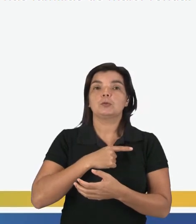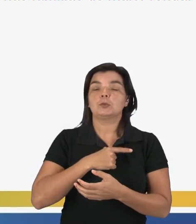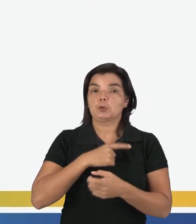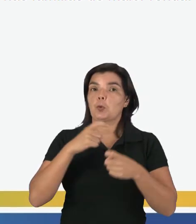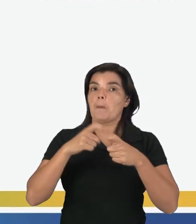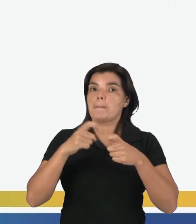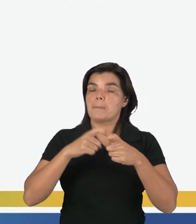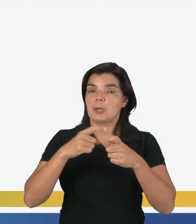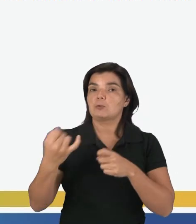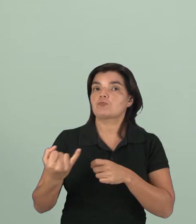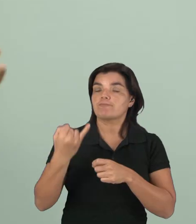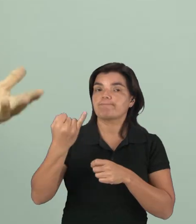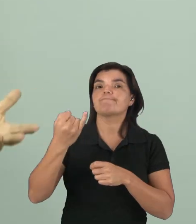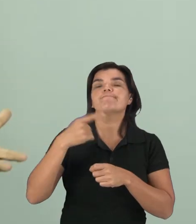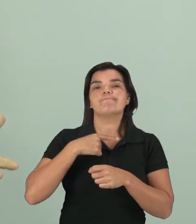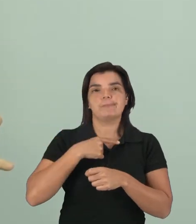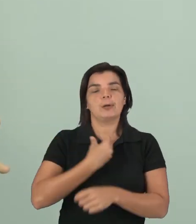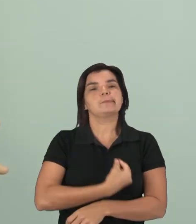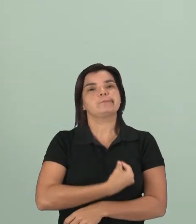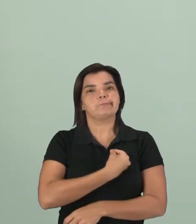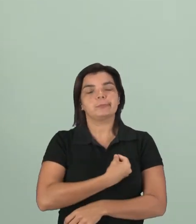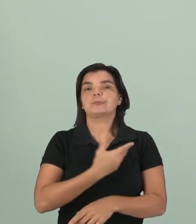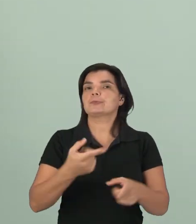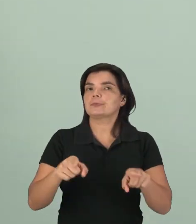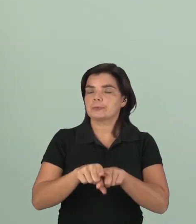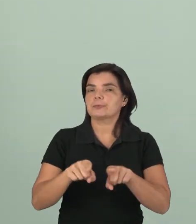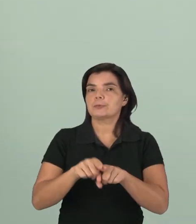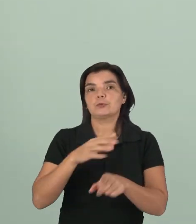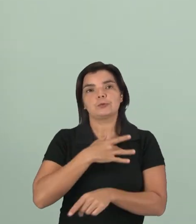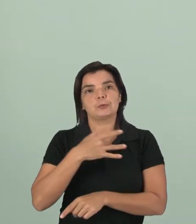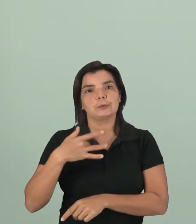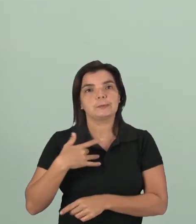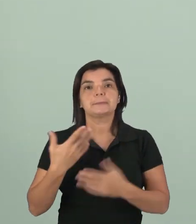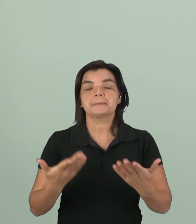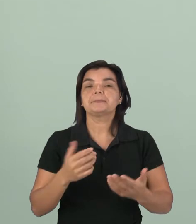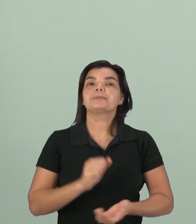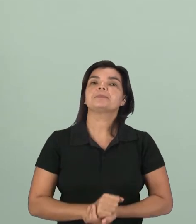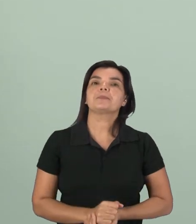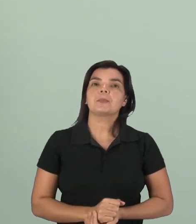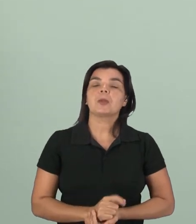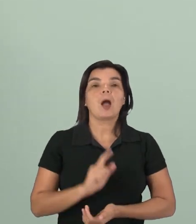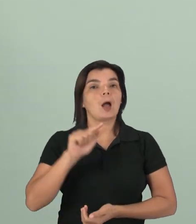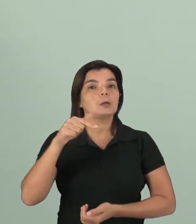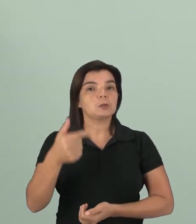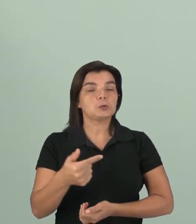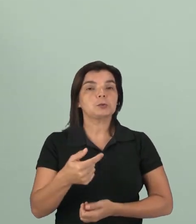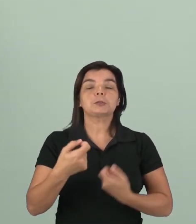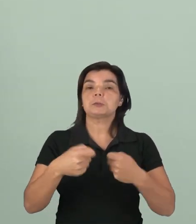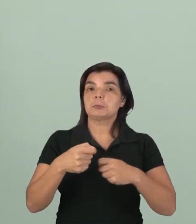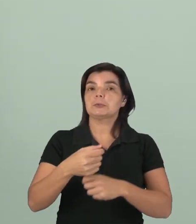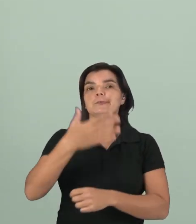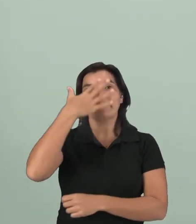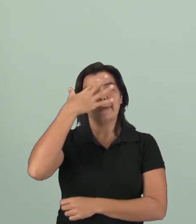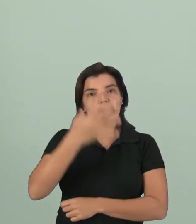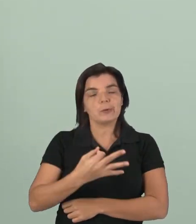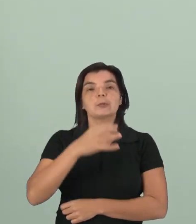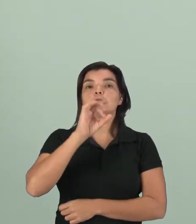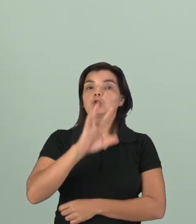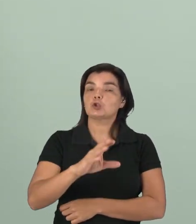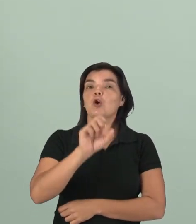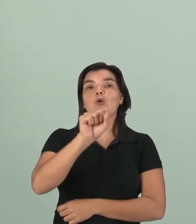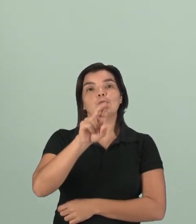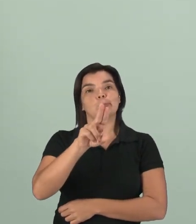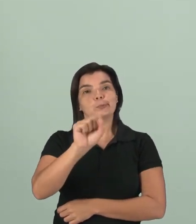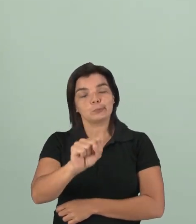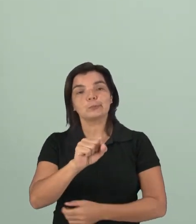do país para poder escapar de determinadas situações de saúde. Enquanto que essas outras que dependem exatamente só do sistema